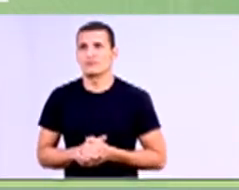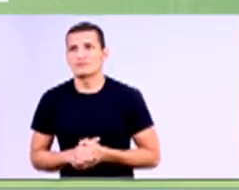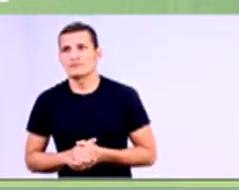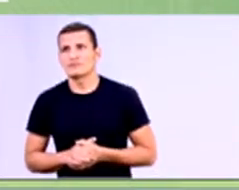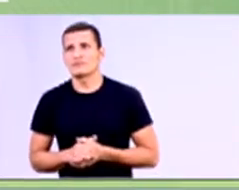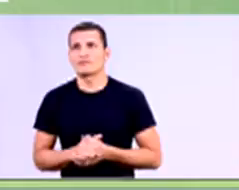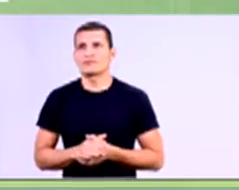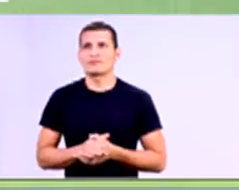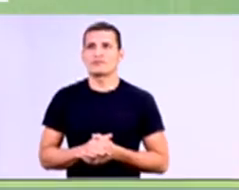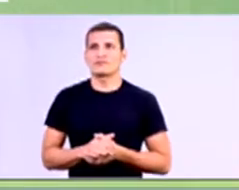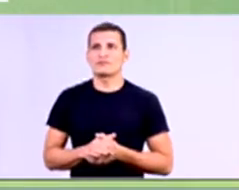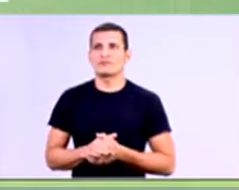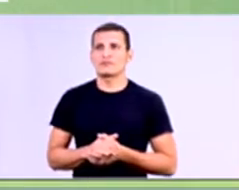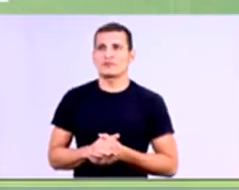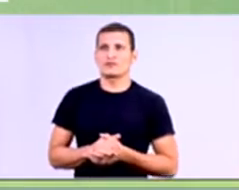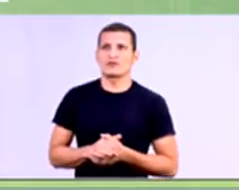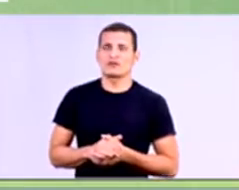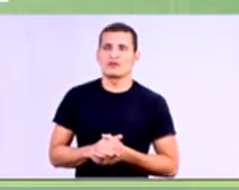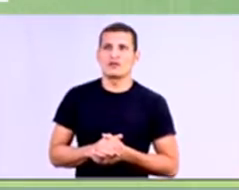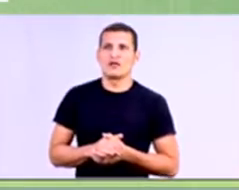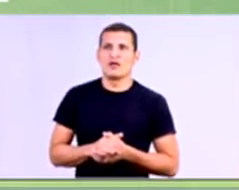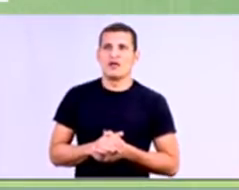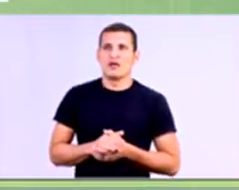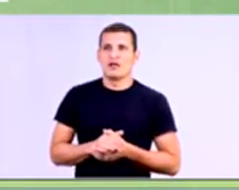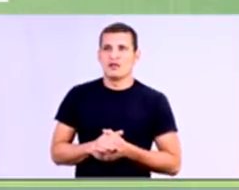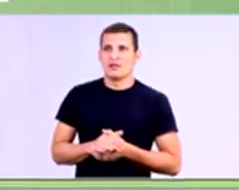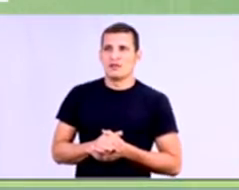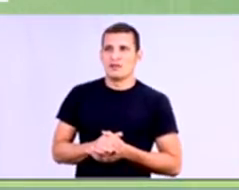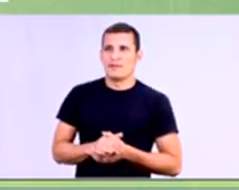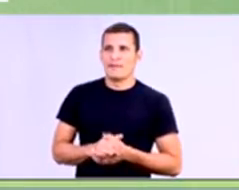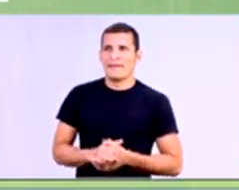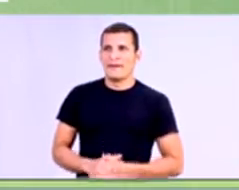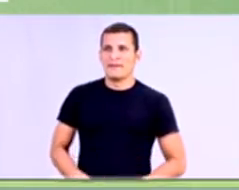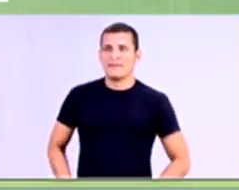pessoa física e pessoa jurídica.